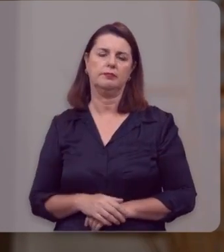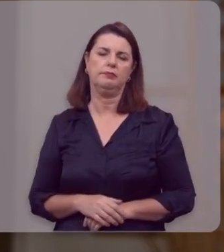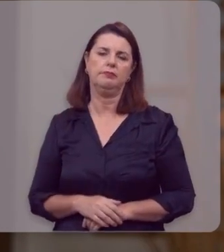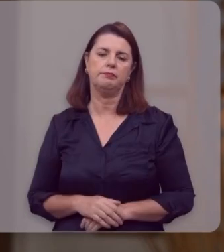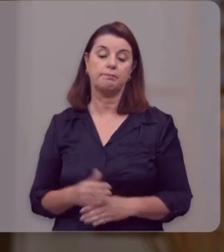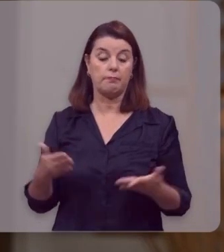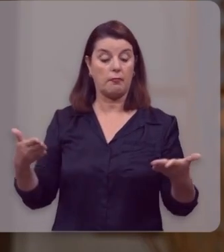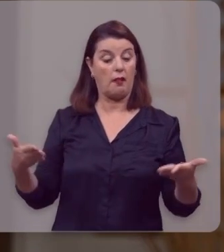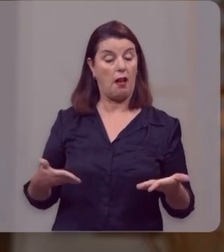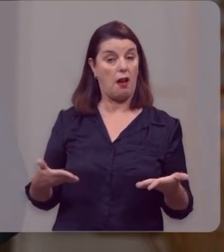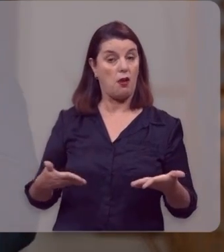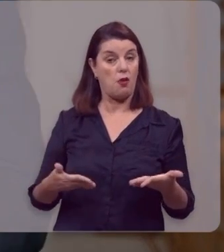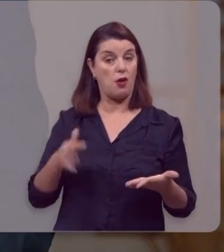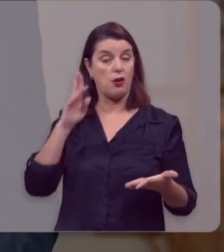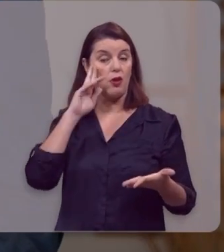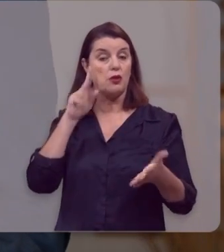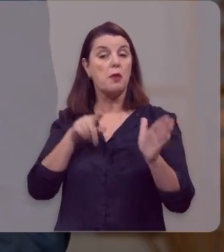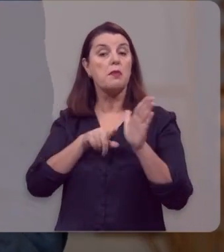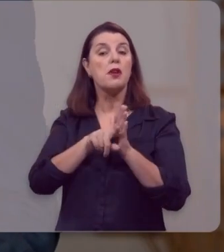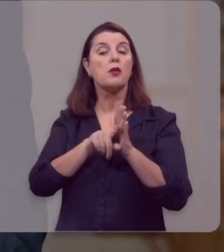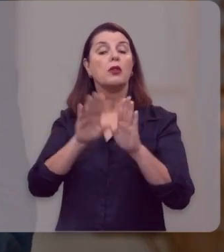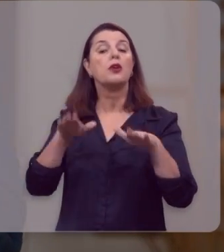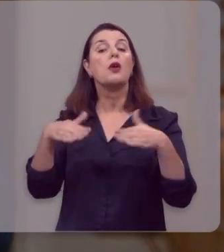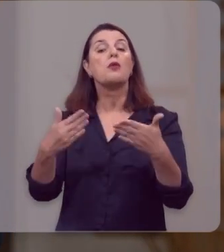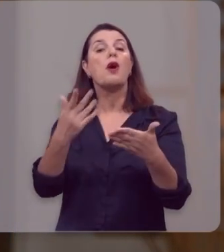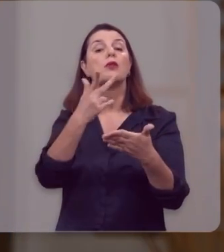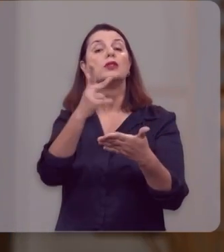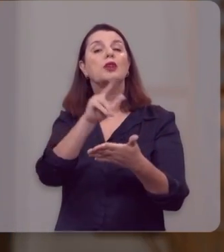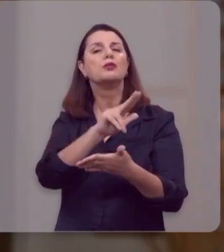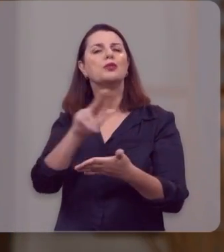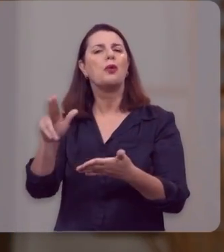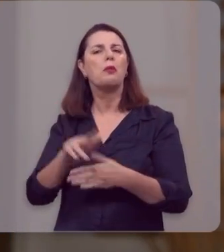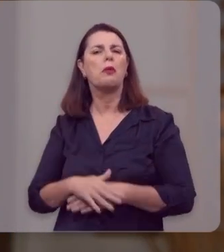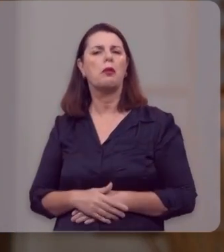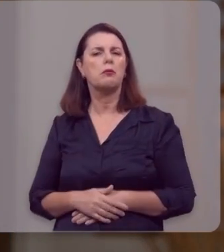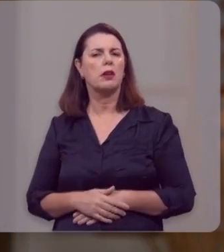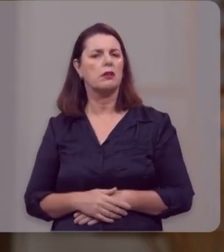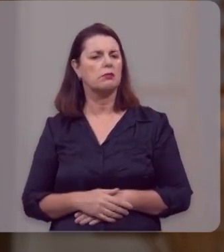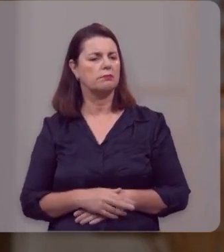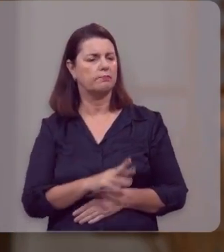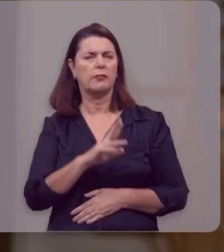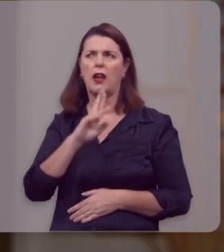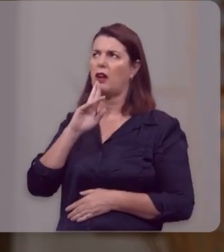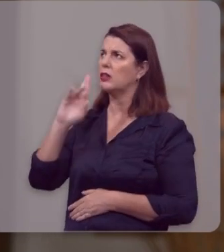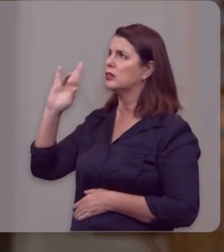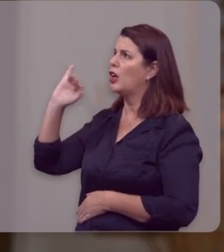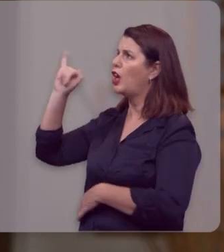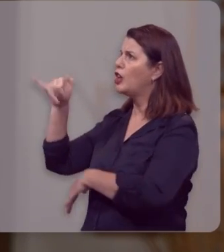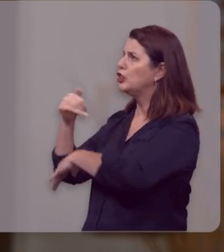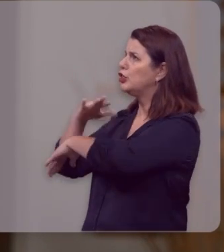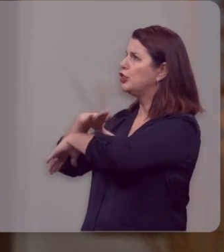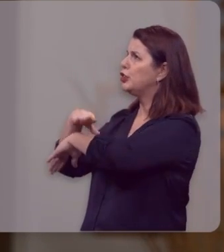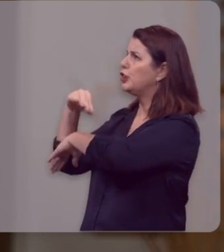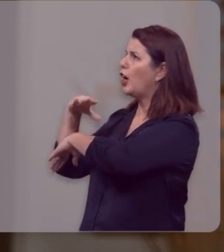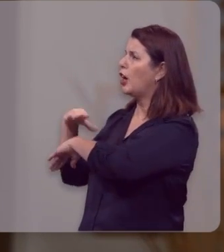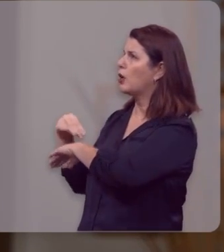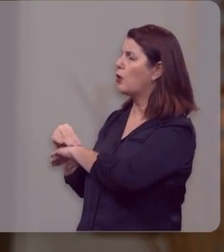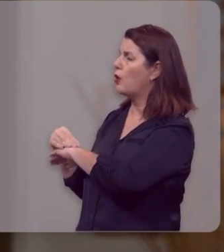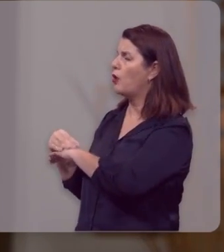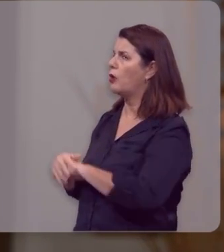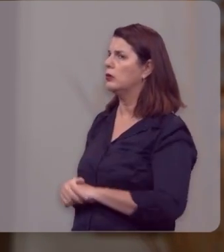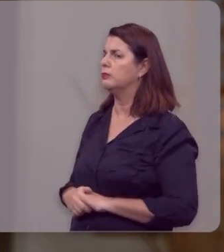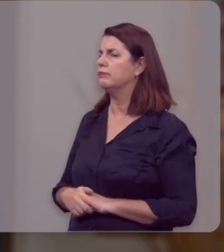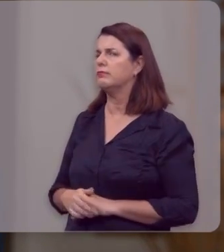E agora, quando o Senhor pergunta, qual é o seu nome? Ele responde assim, Jacó. Aquilo não